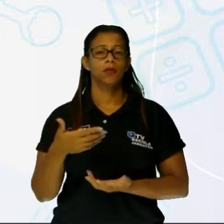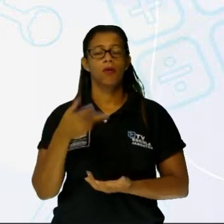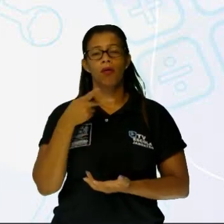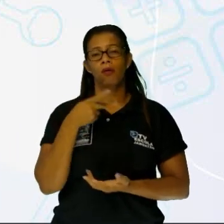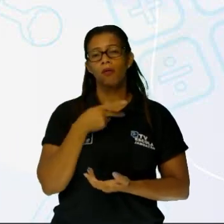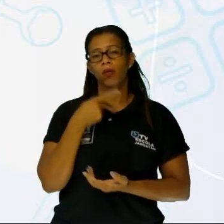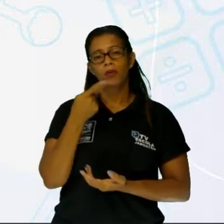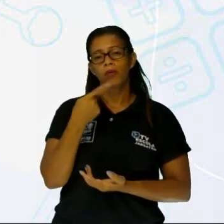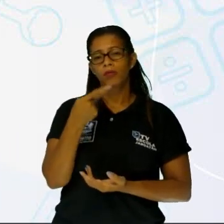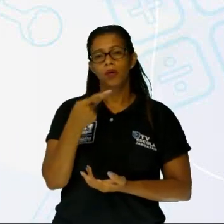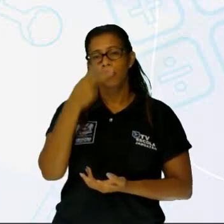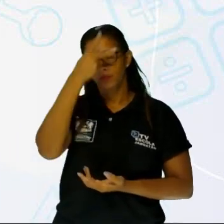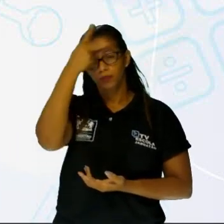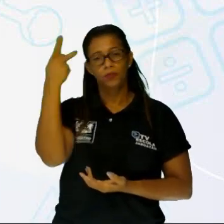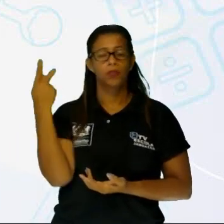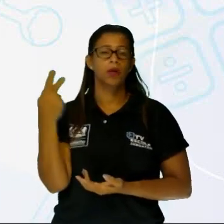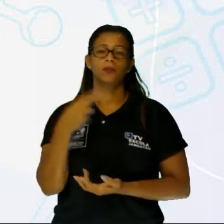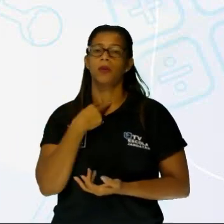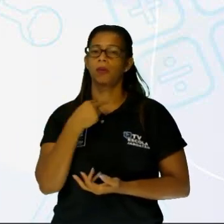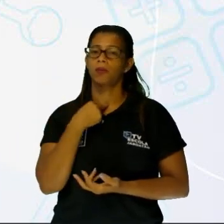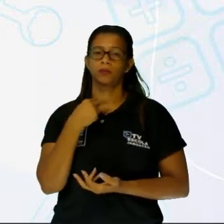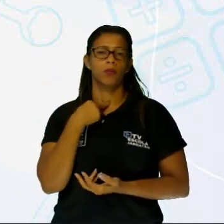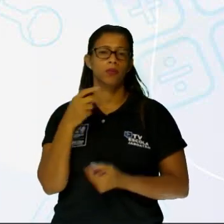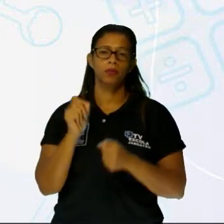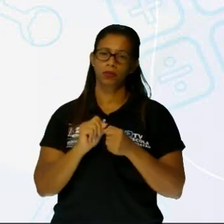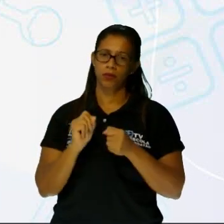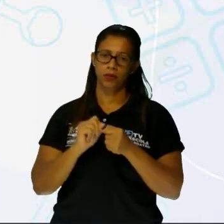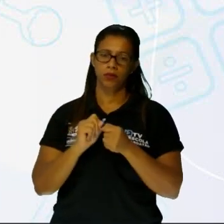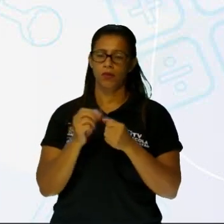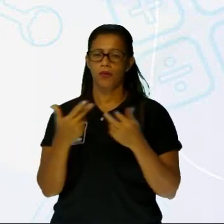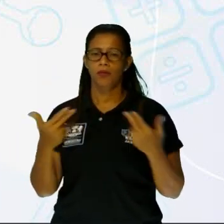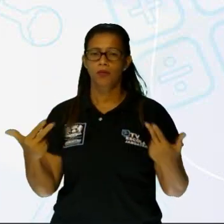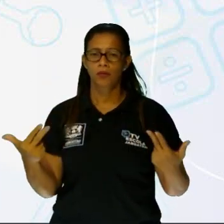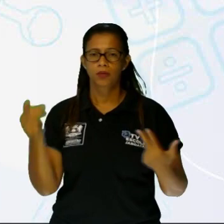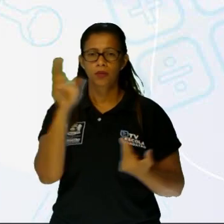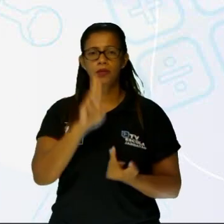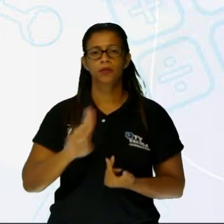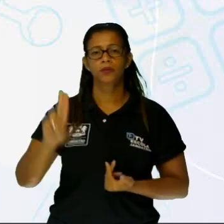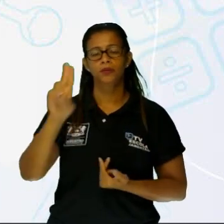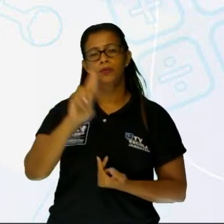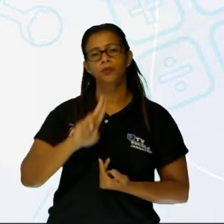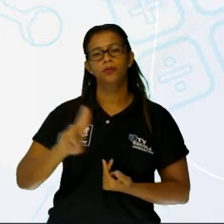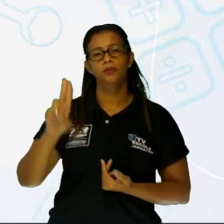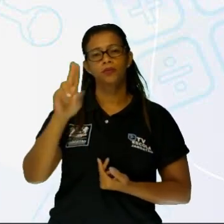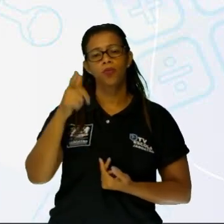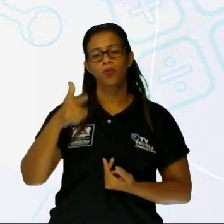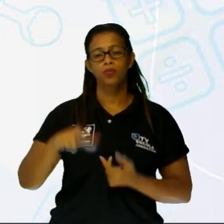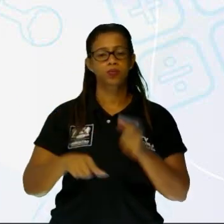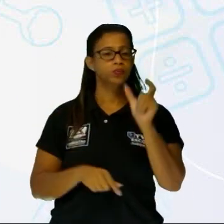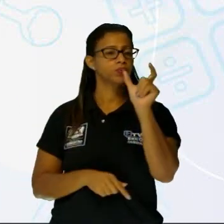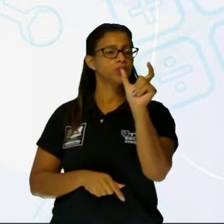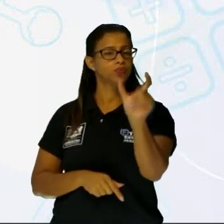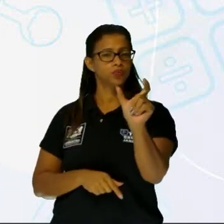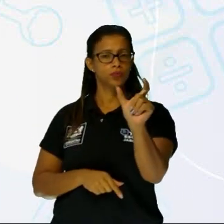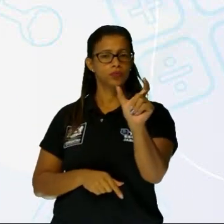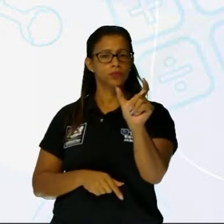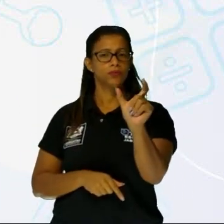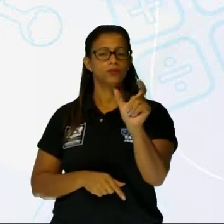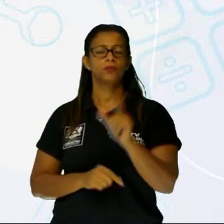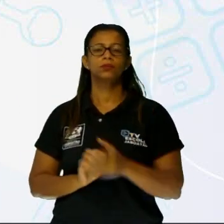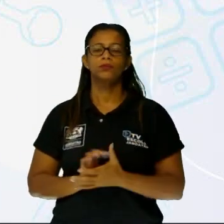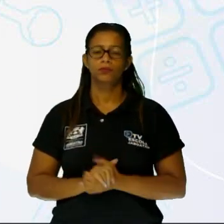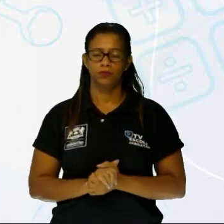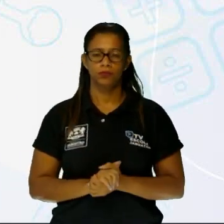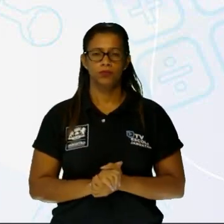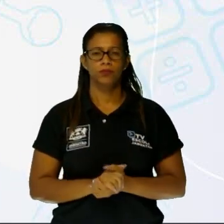não deveria fazer alguma coisa, né? Eu uso o shouldn't, como vocês podem ver aí em